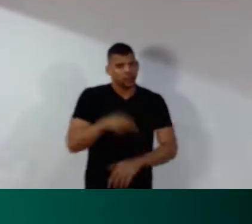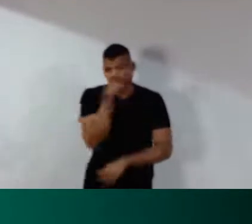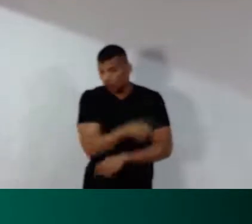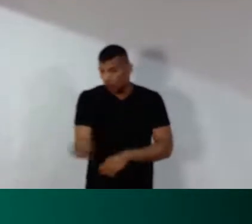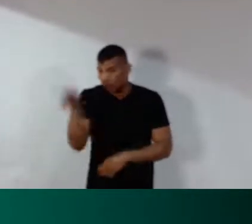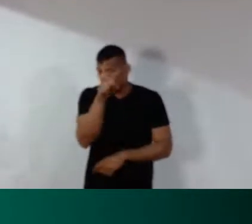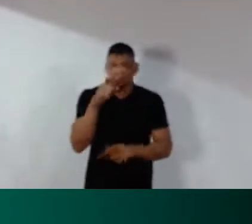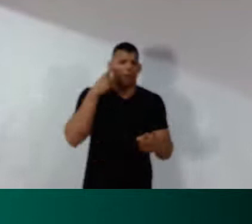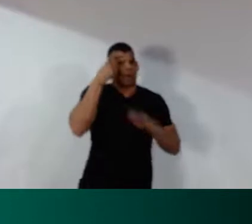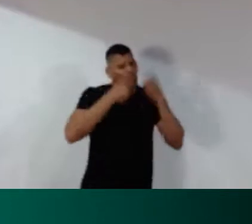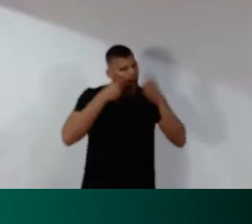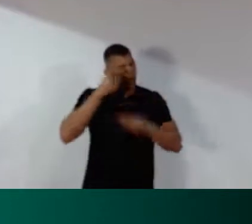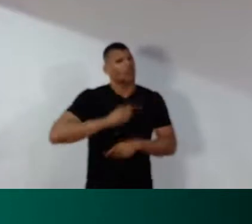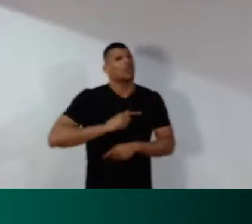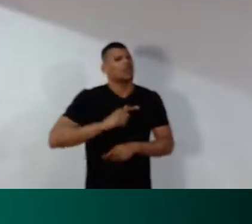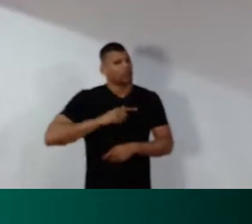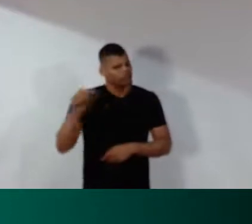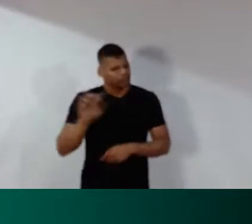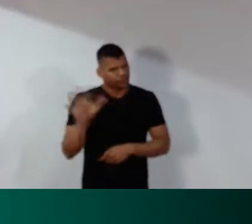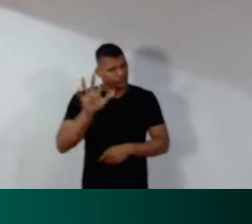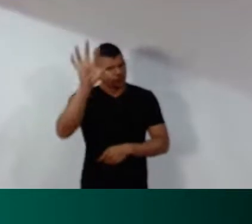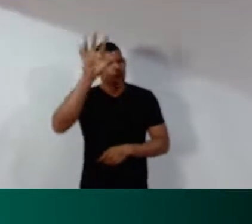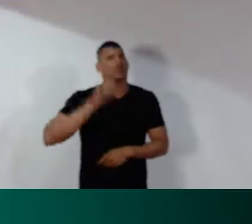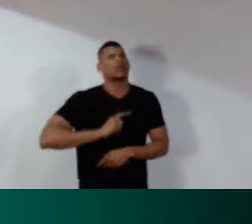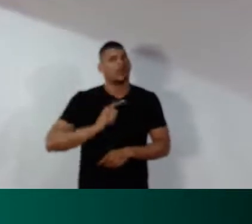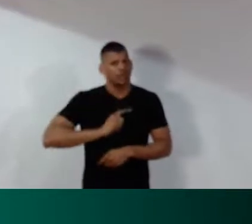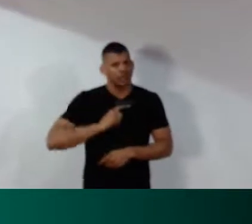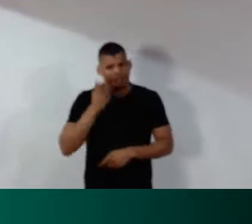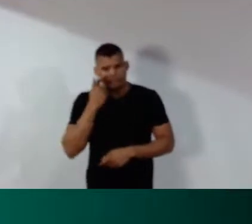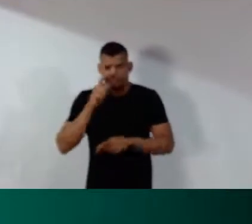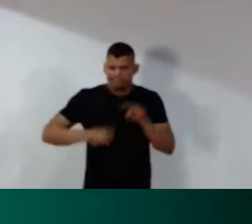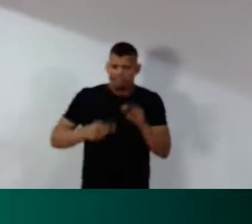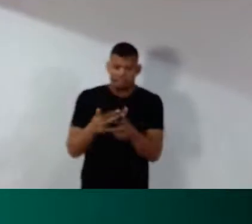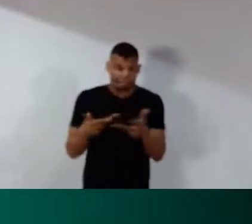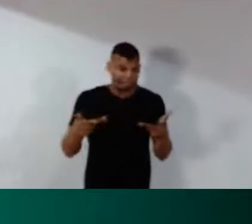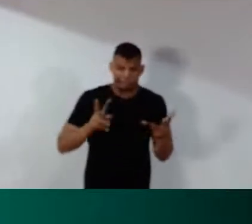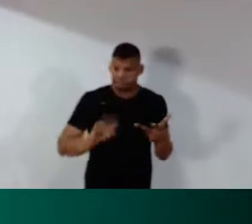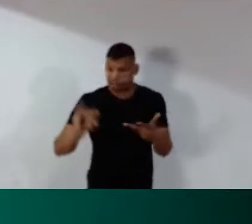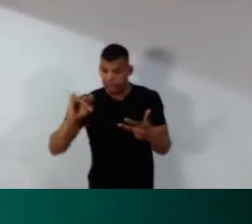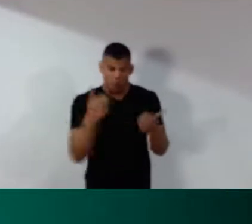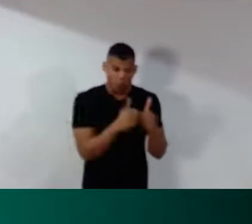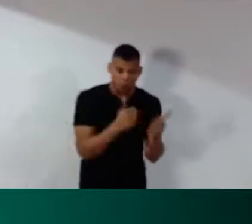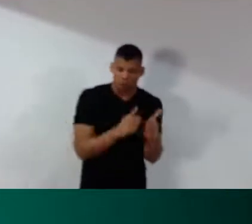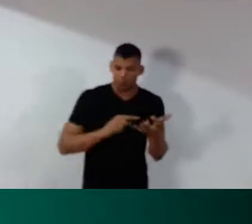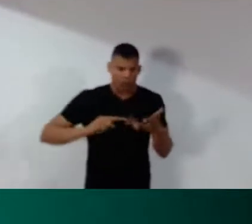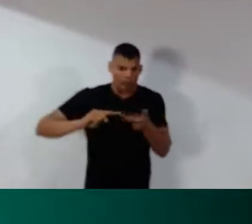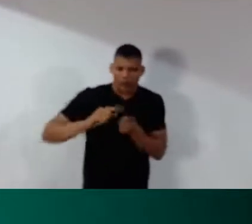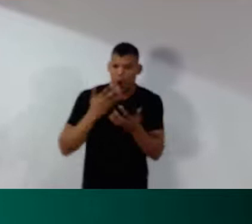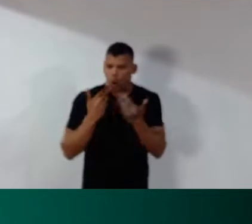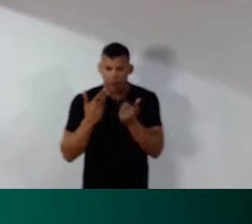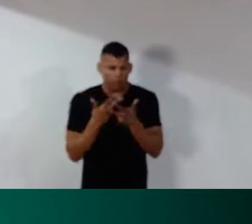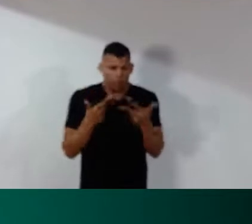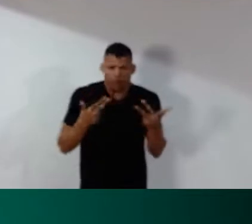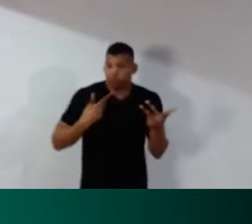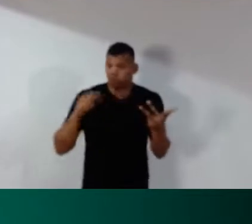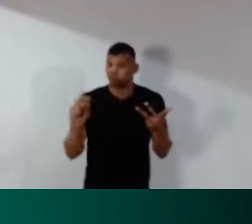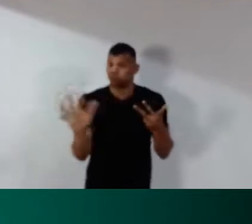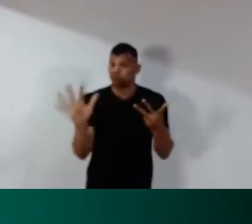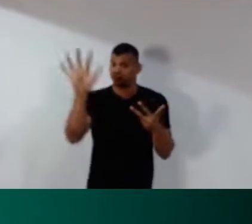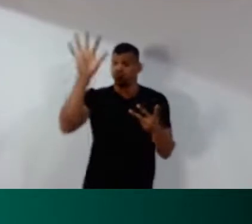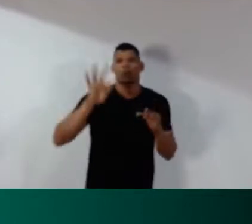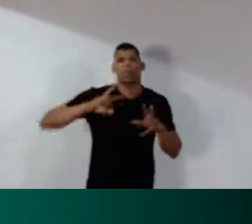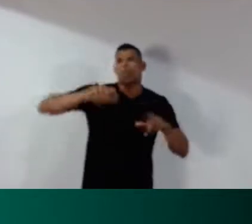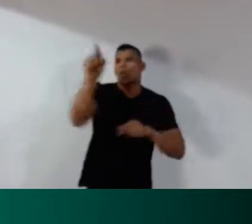todo mundo aqui preocupado com o preço das coisas é claro todo mundo aqui precisa de dinheiro para ir para voltar eu não precisa comer todo mundo